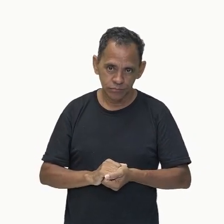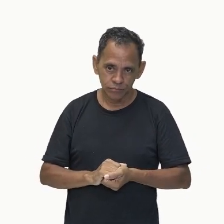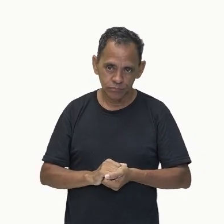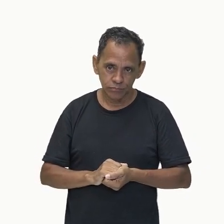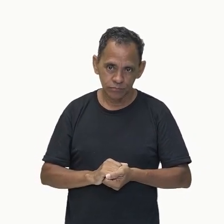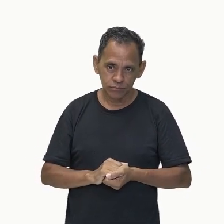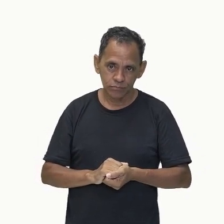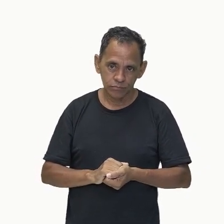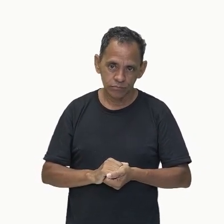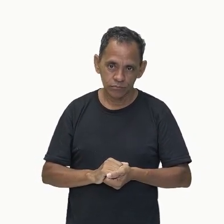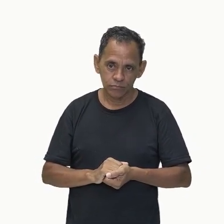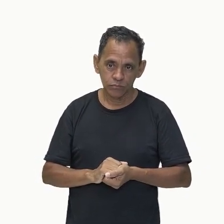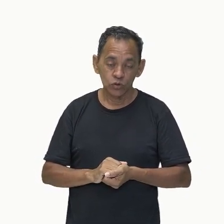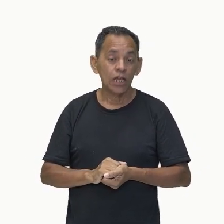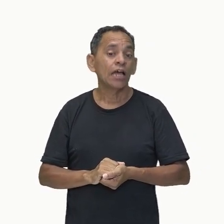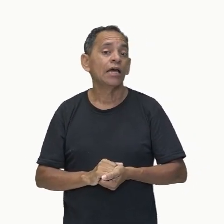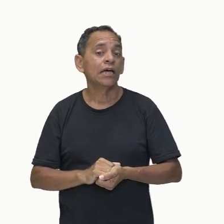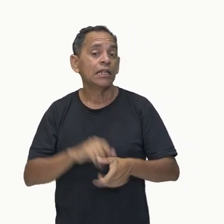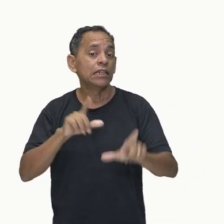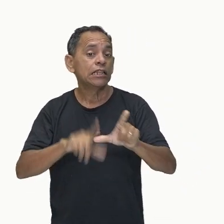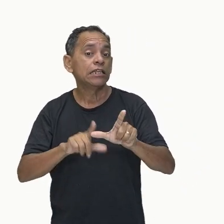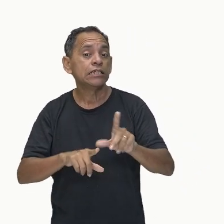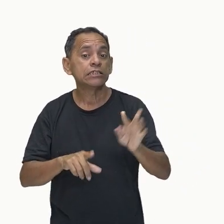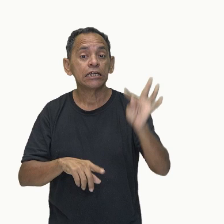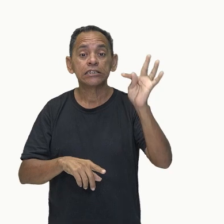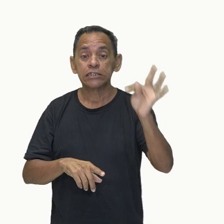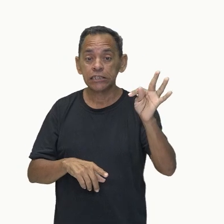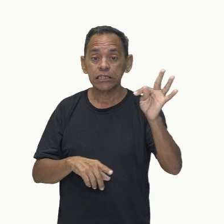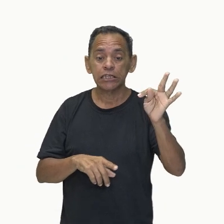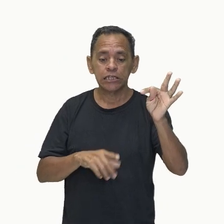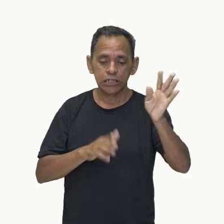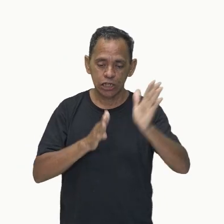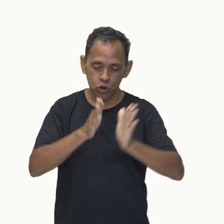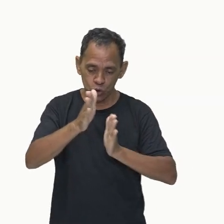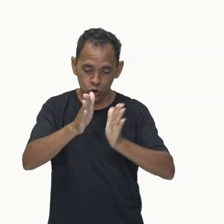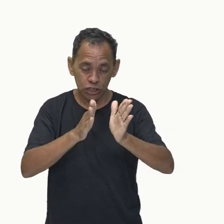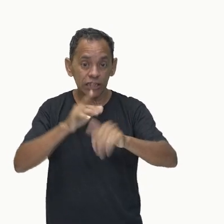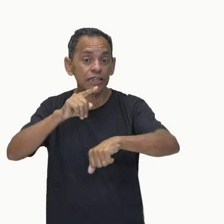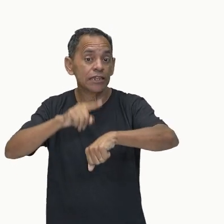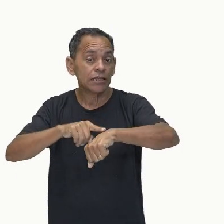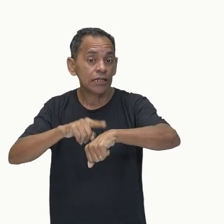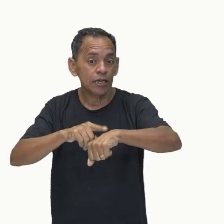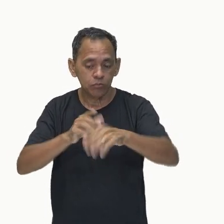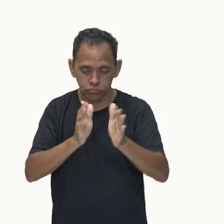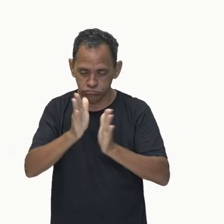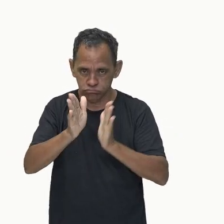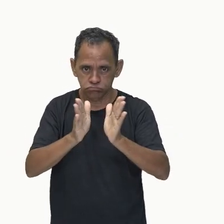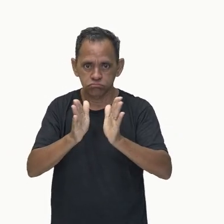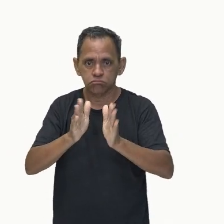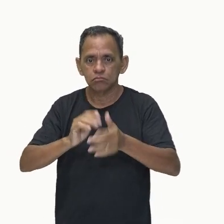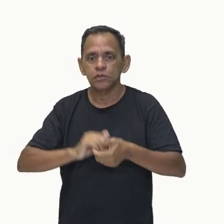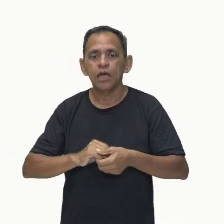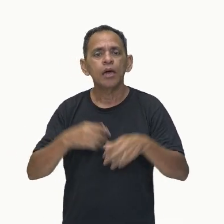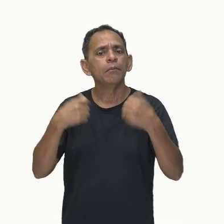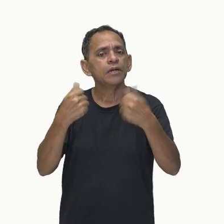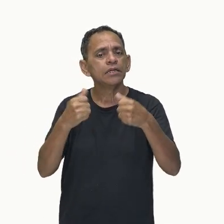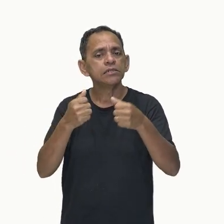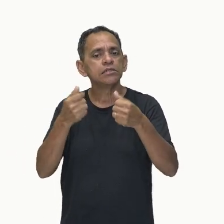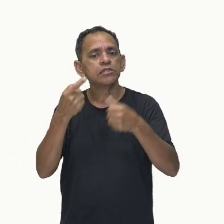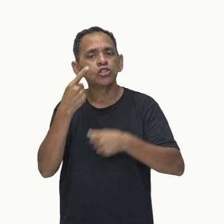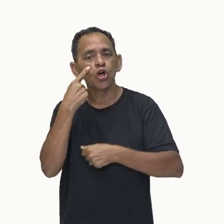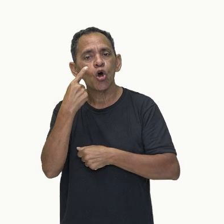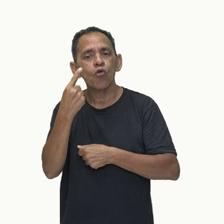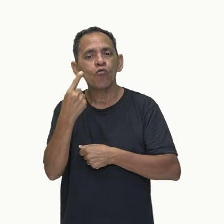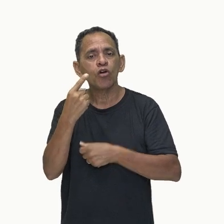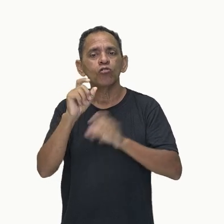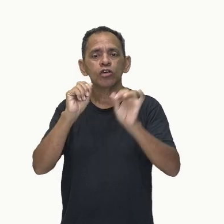é o intervalo de tempo, tá, pessoal? É super importante aí a gente observar que a velocidade do movimento,